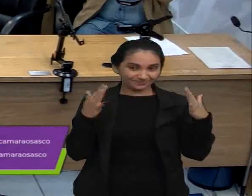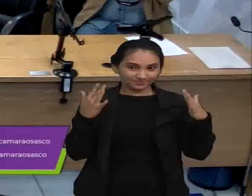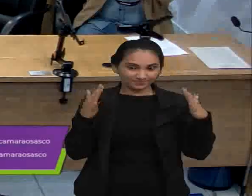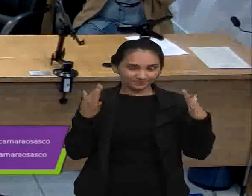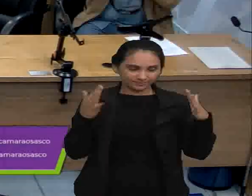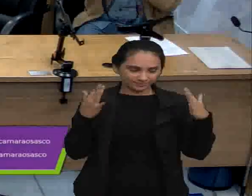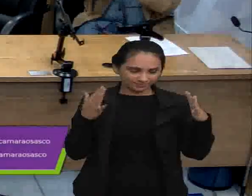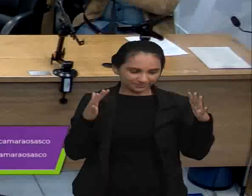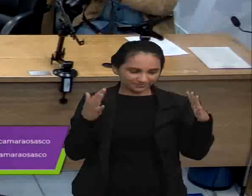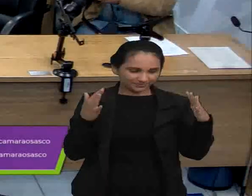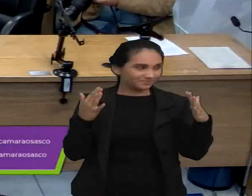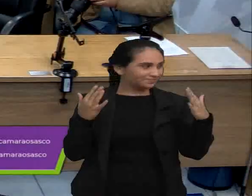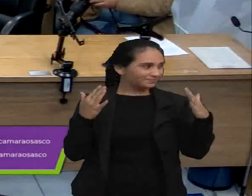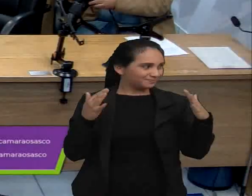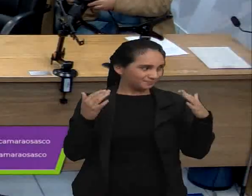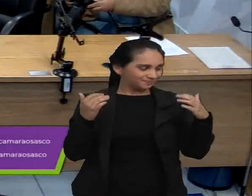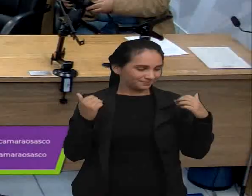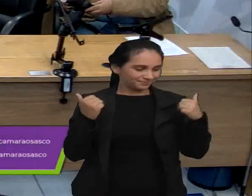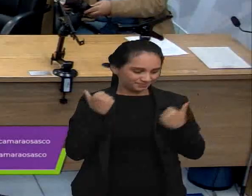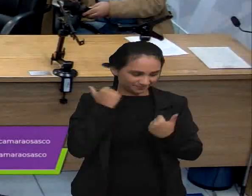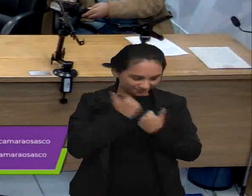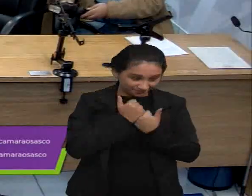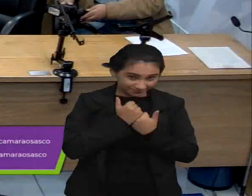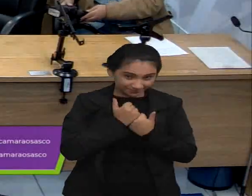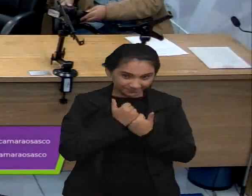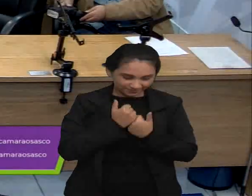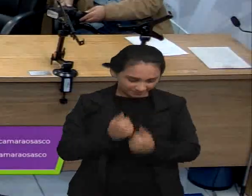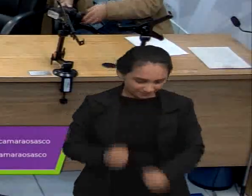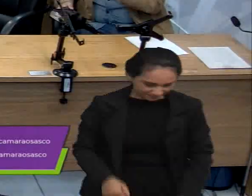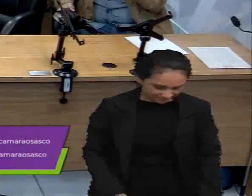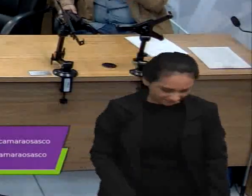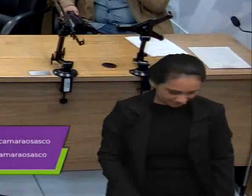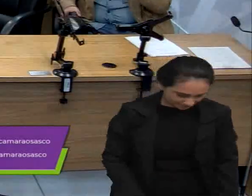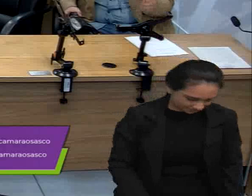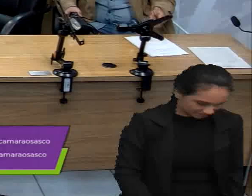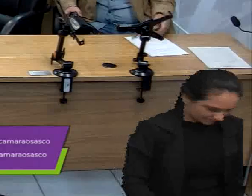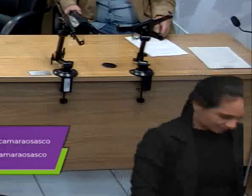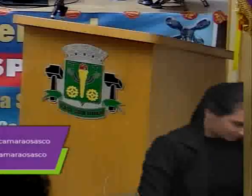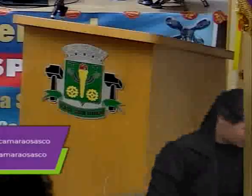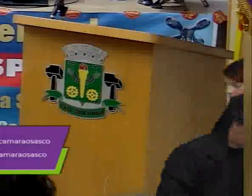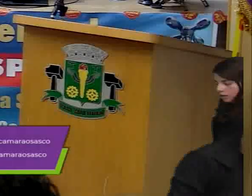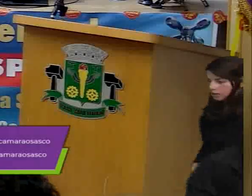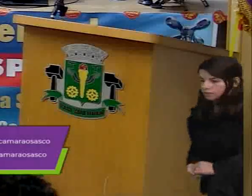privatização! Não, não, não, a privatização!